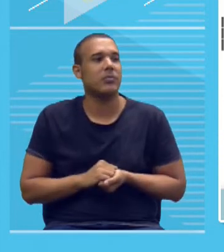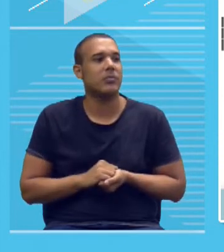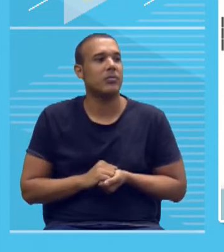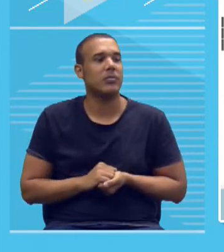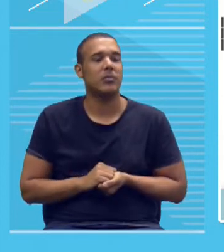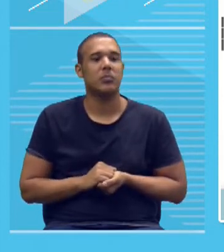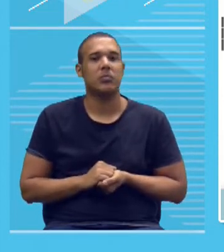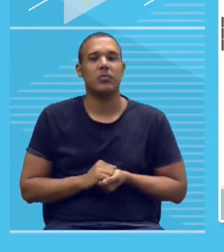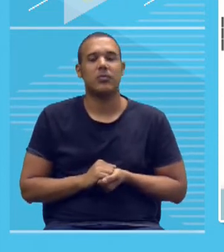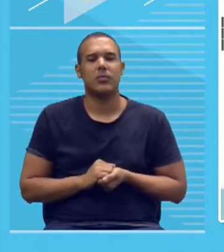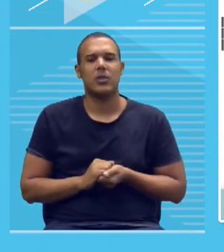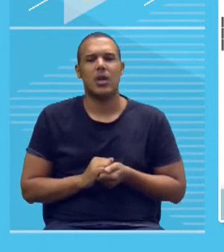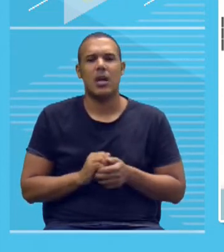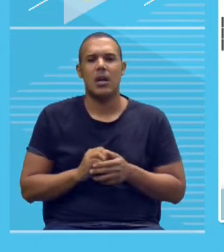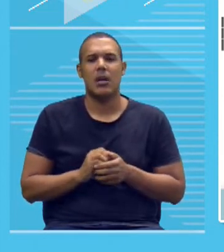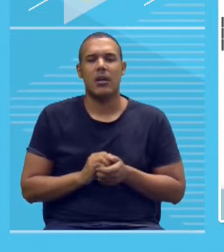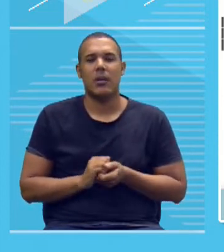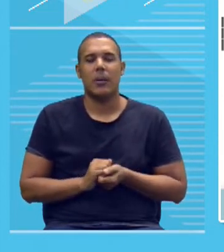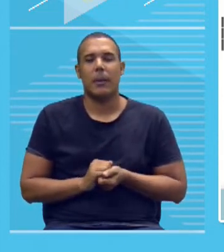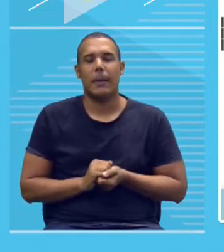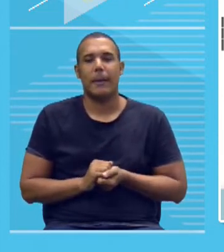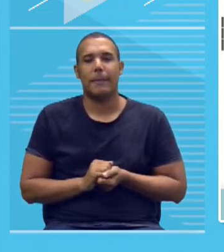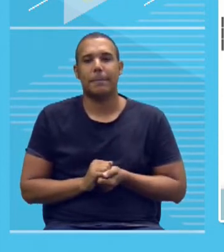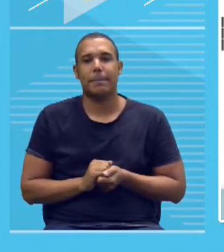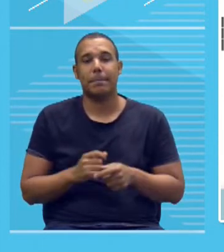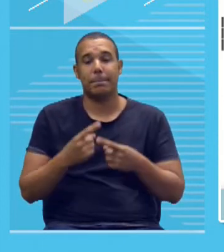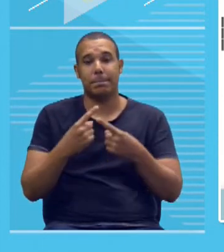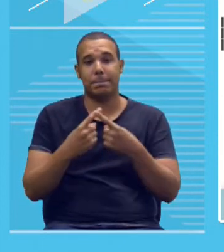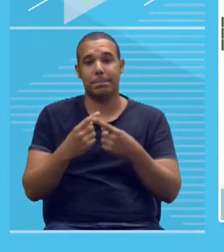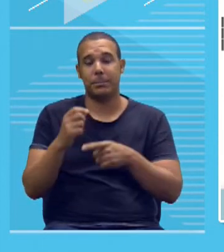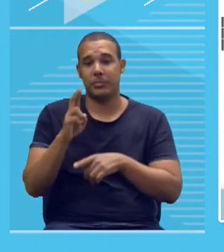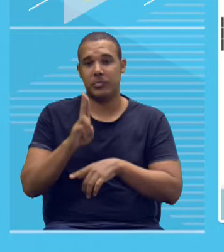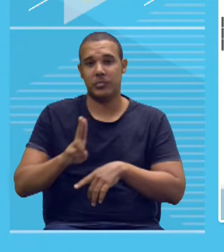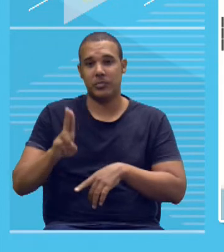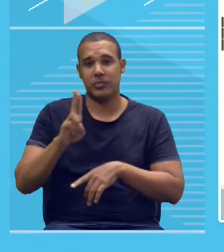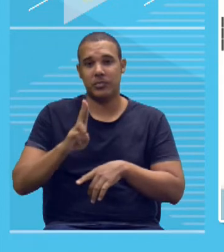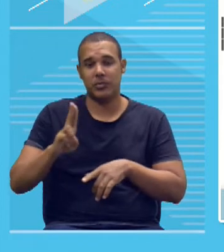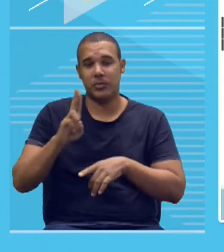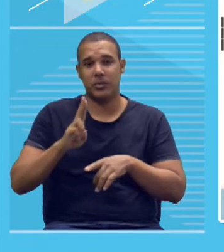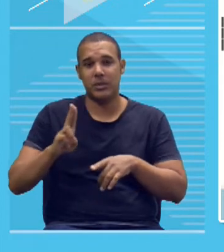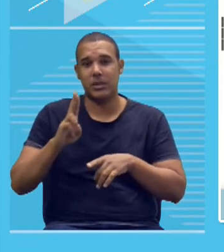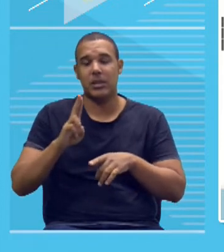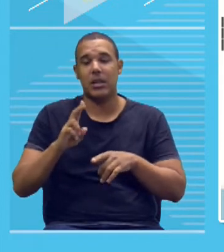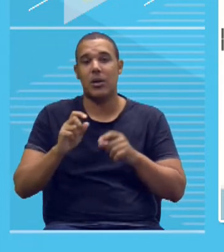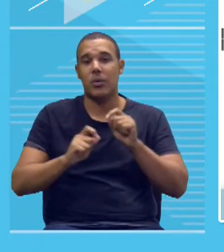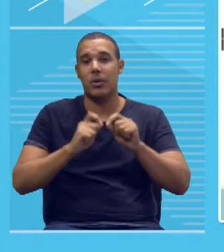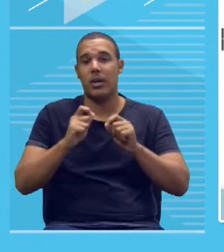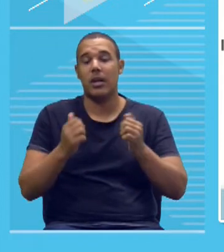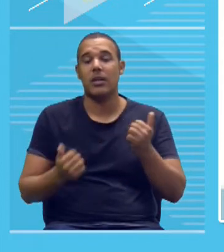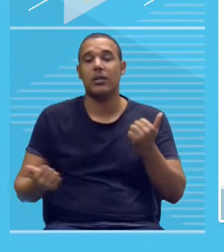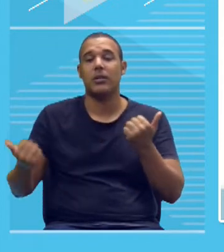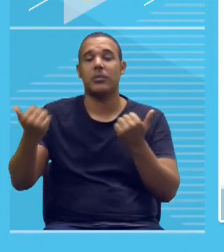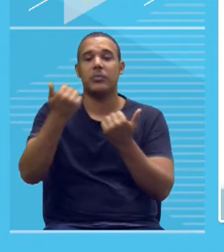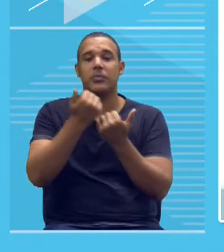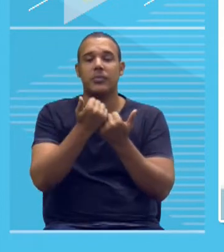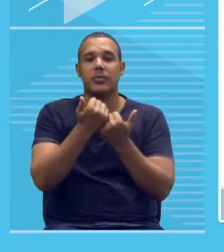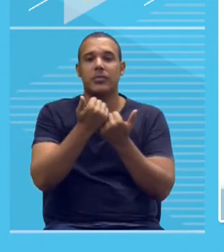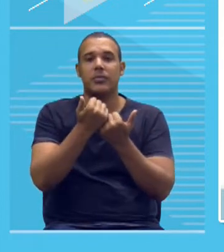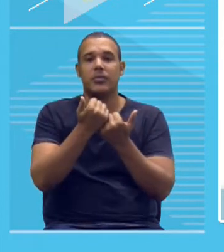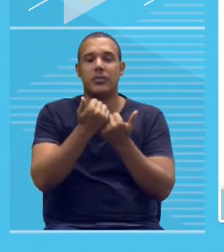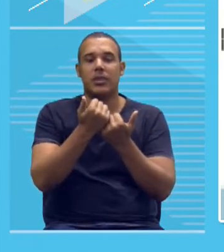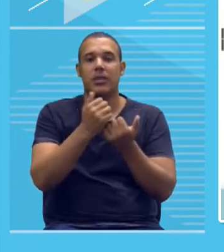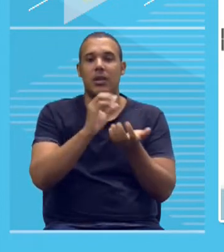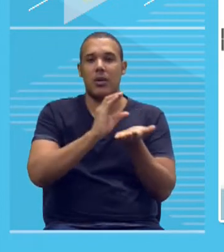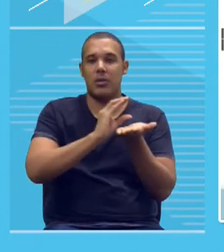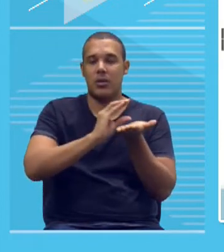esta relação porque Professor porque se nós utilizarmos essa relação ao meu trabalho aqui é só de substituir professor vai